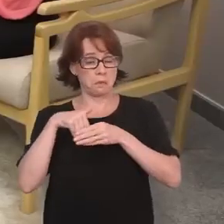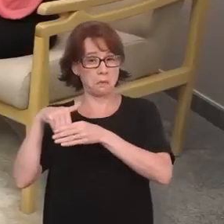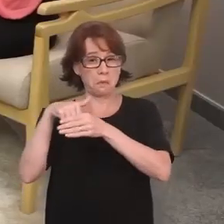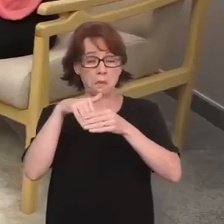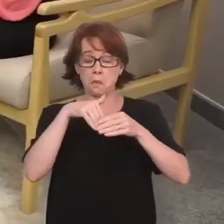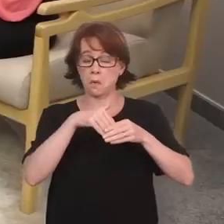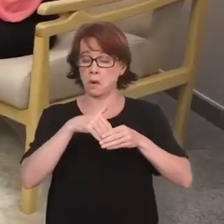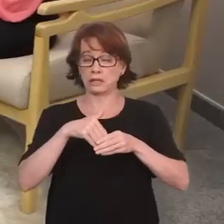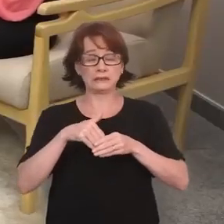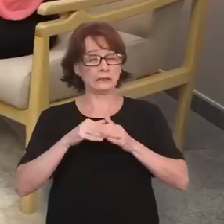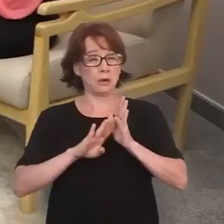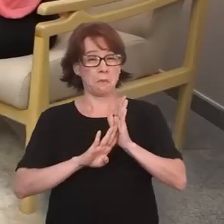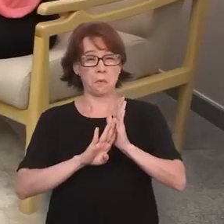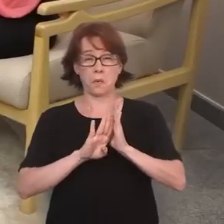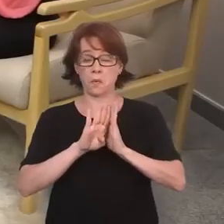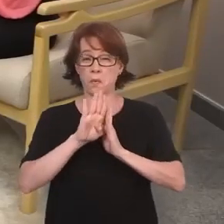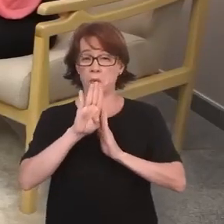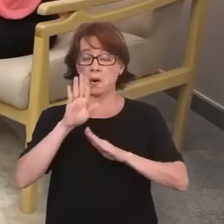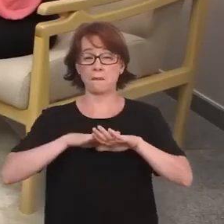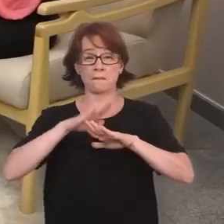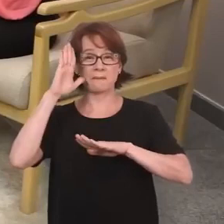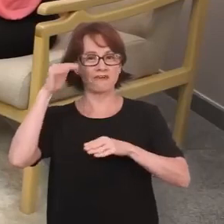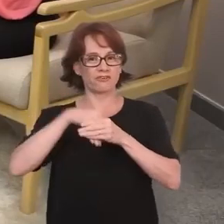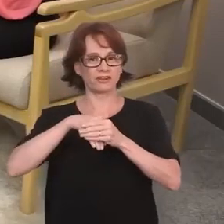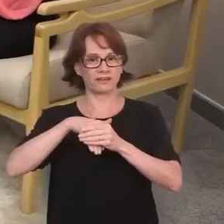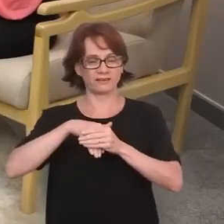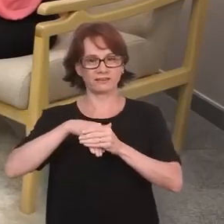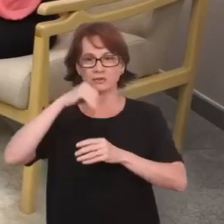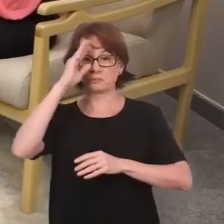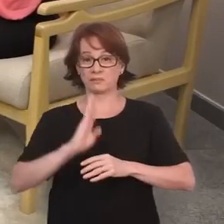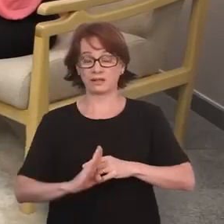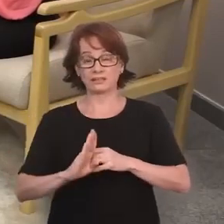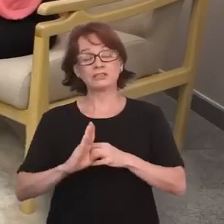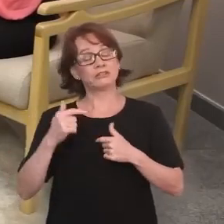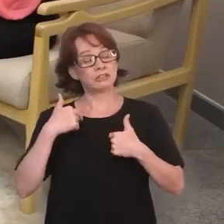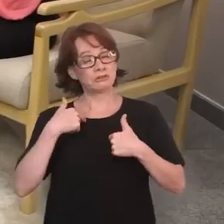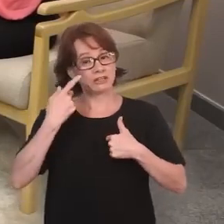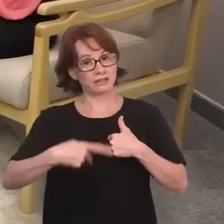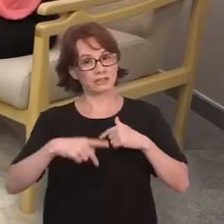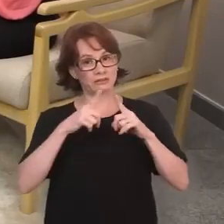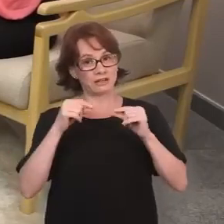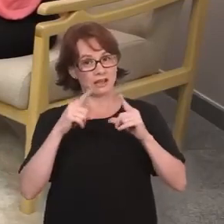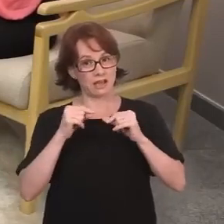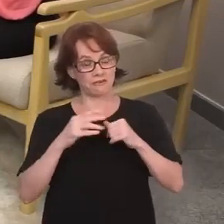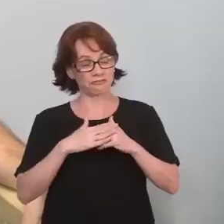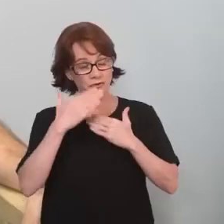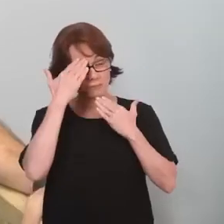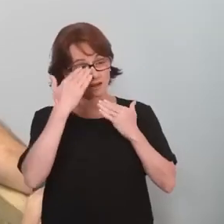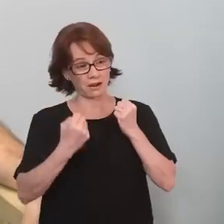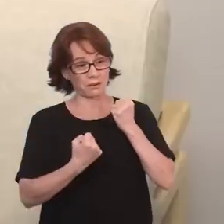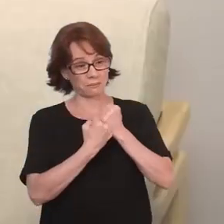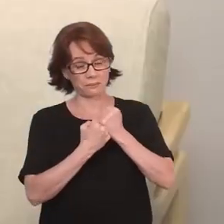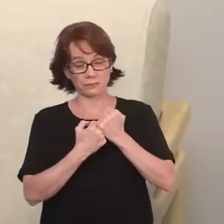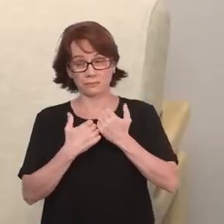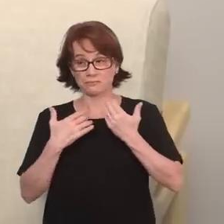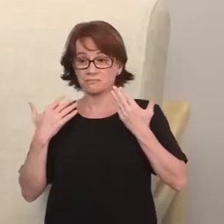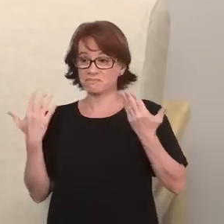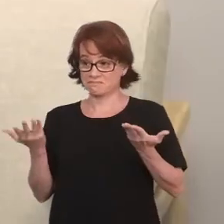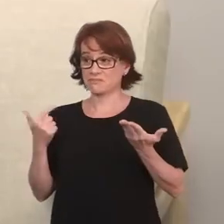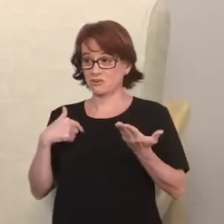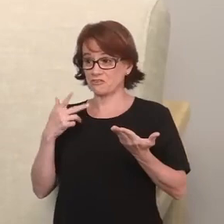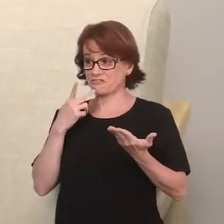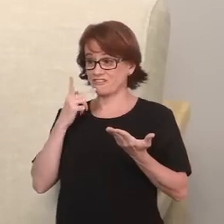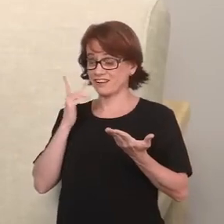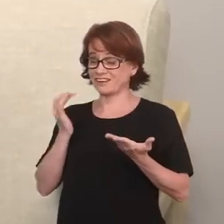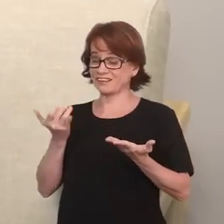mais votada do Brasil e eu fui eleito deputado distrital. Obrigado, Bia, por ter aceitado o convite e obrigado pelo seu apoio. Bom, como já falei,